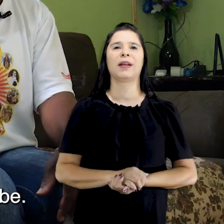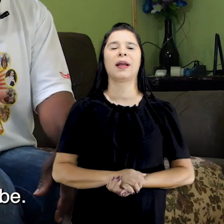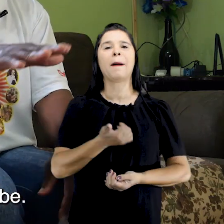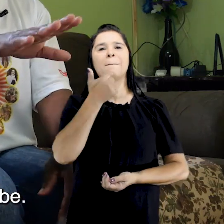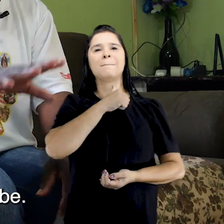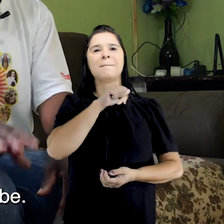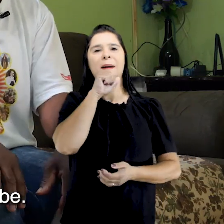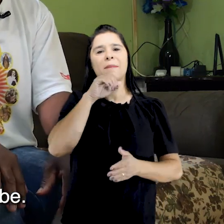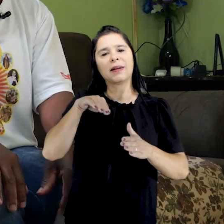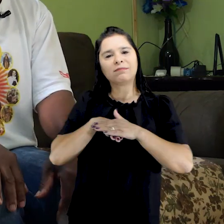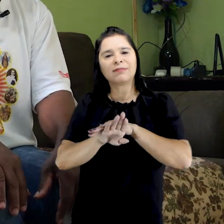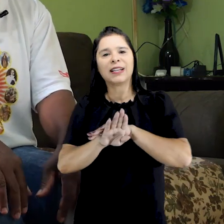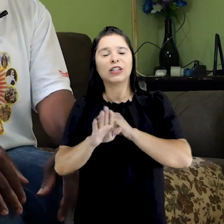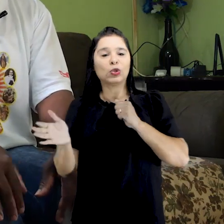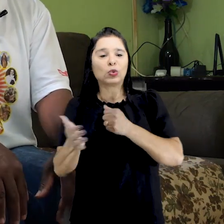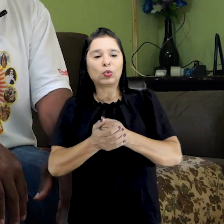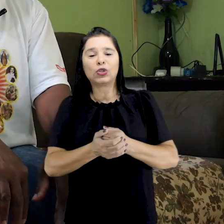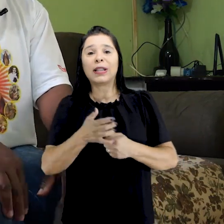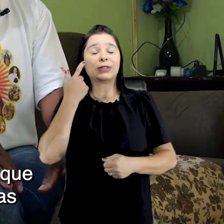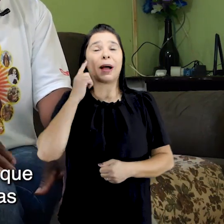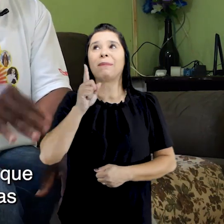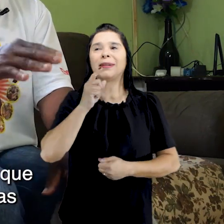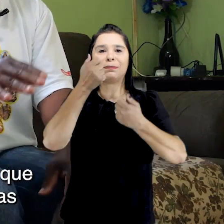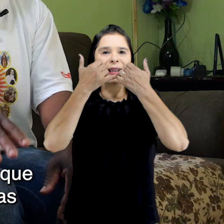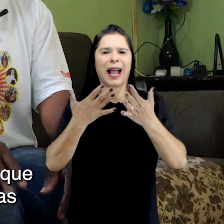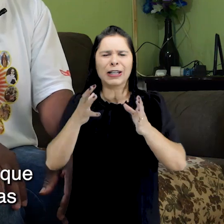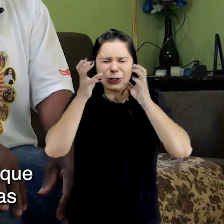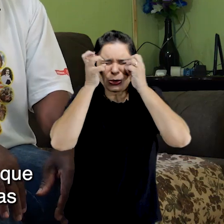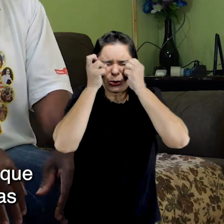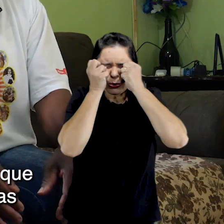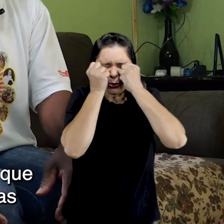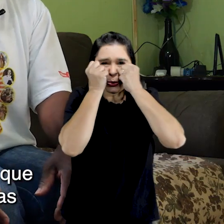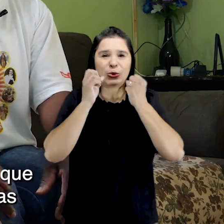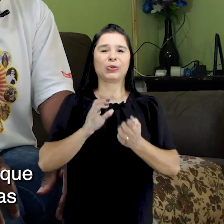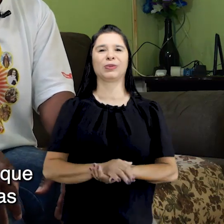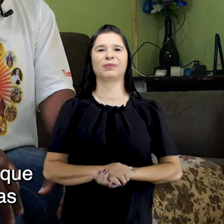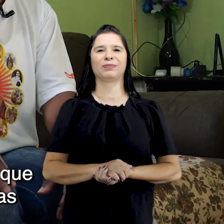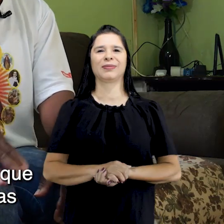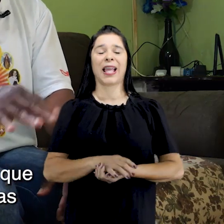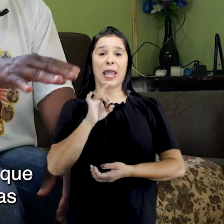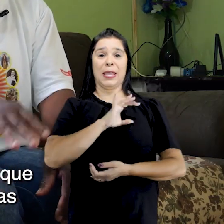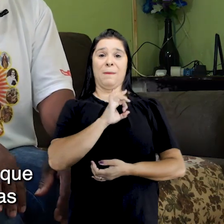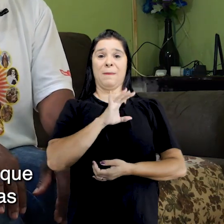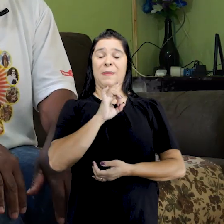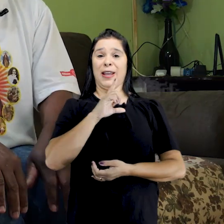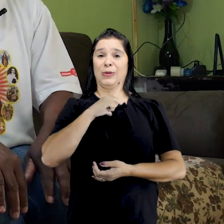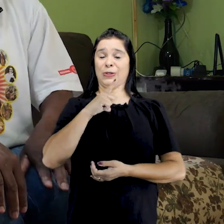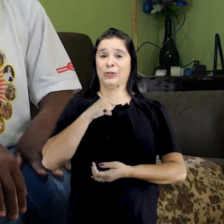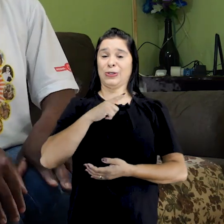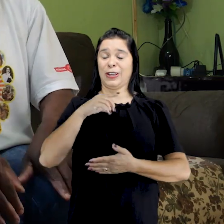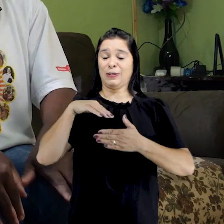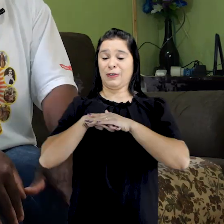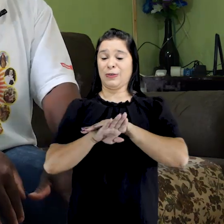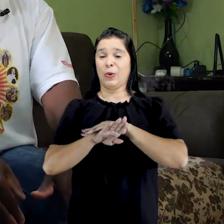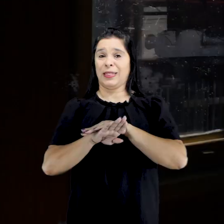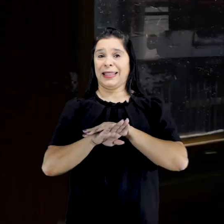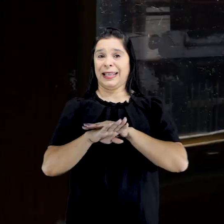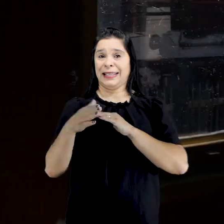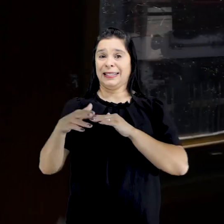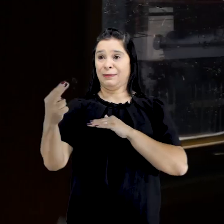debaixo de cada coisa, assim, que nós nem num lugar escuro, que estava tudo escuro, e o medo que nós tínhamos de entrar debaixo das coisas, para eles poderem ver a